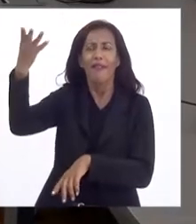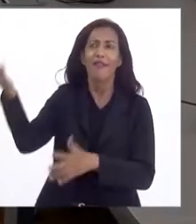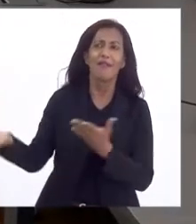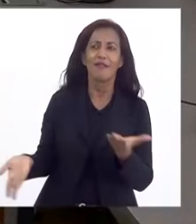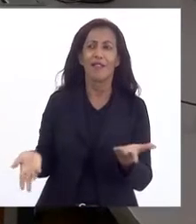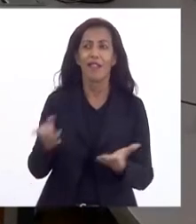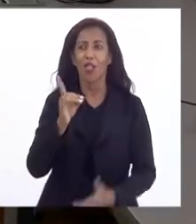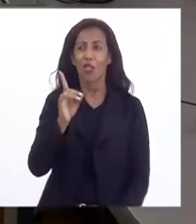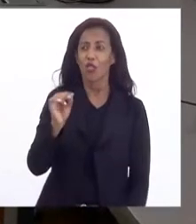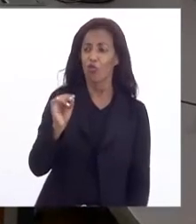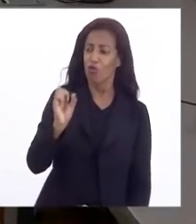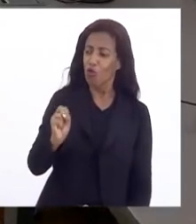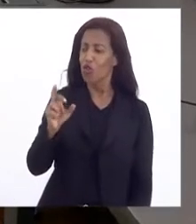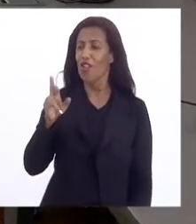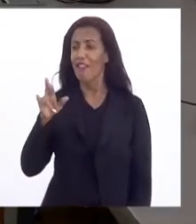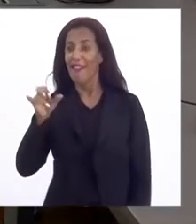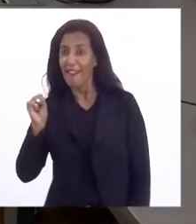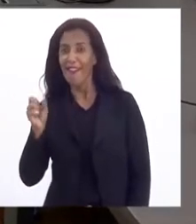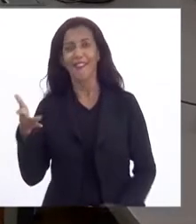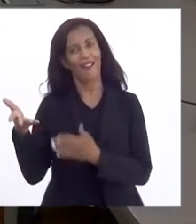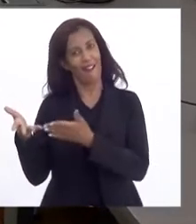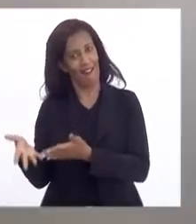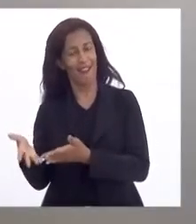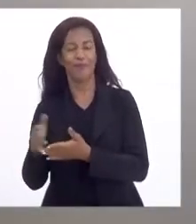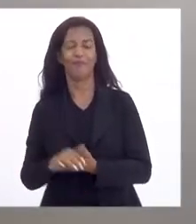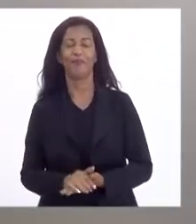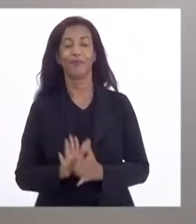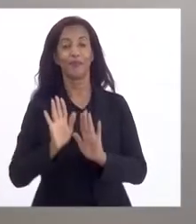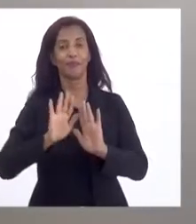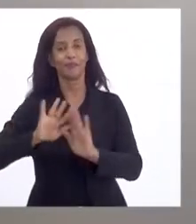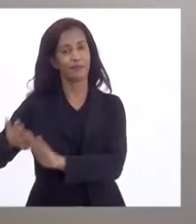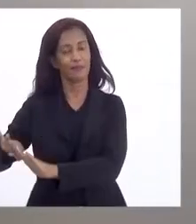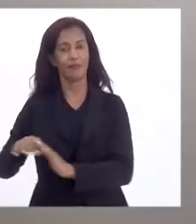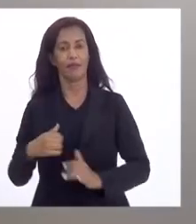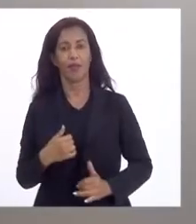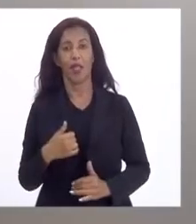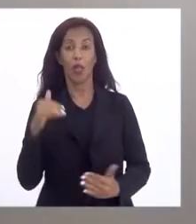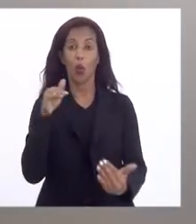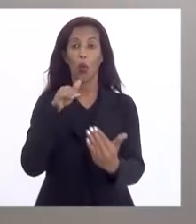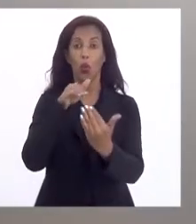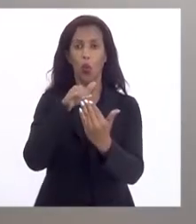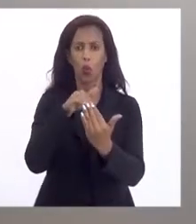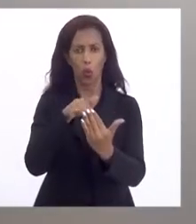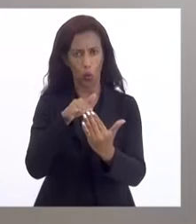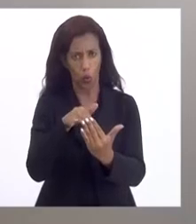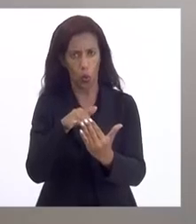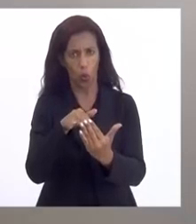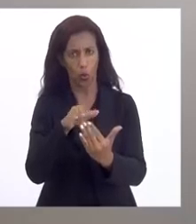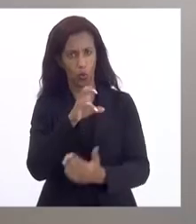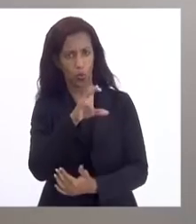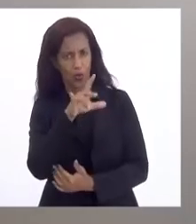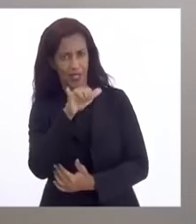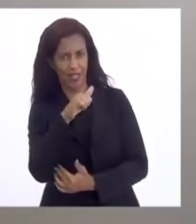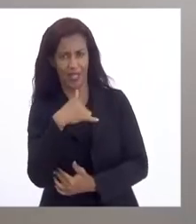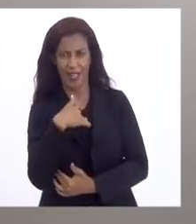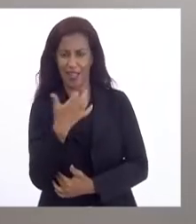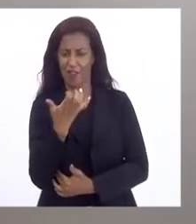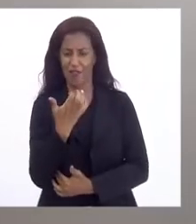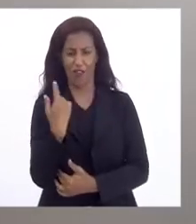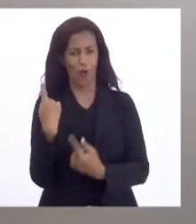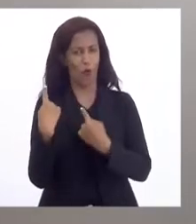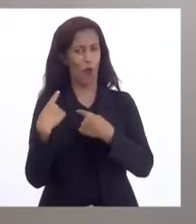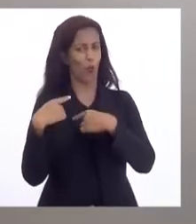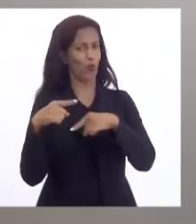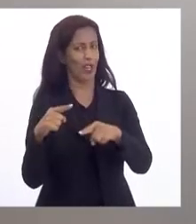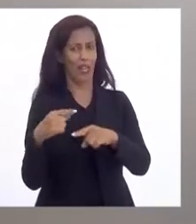Dois reis. Eu concordo com a nossa querida deputada Célia Jordão. A Célia, nem eu querendo, eu voto contra ela. Só a forma que